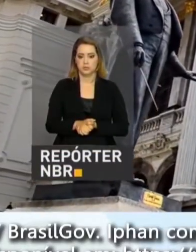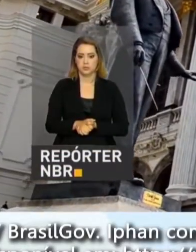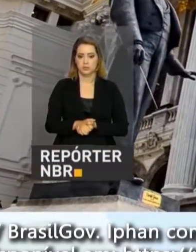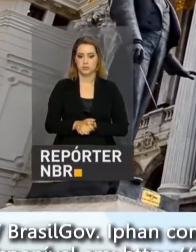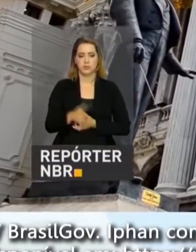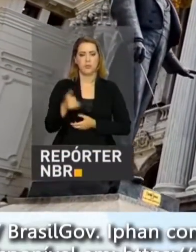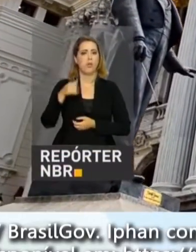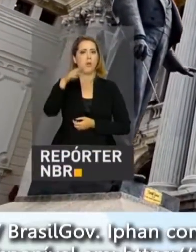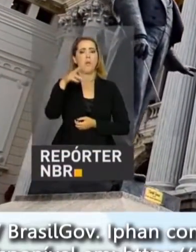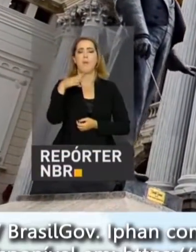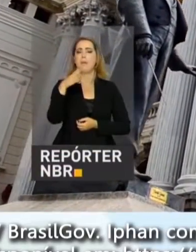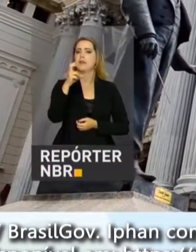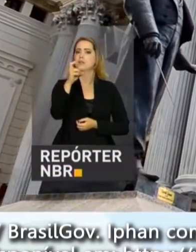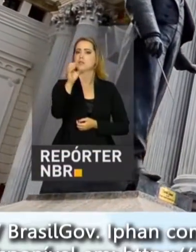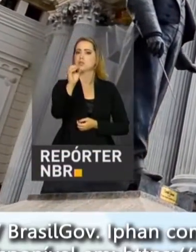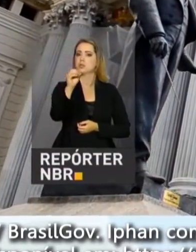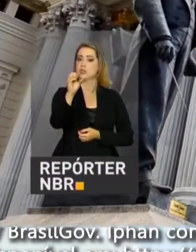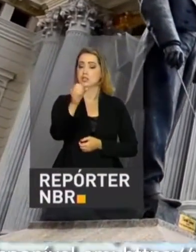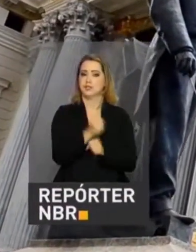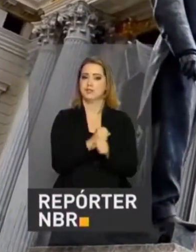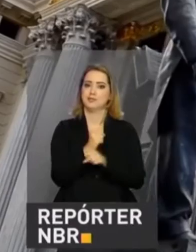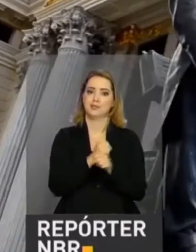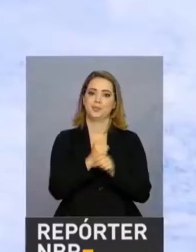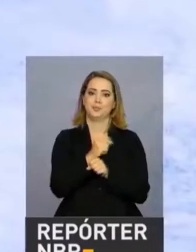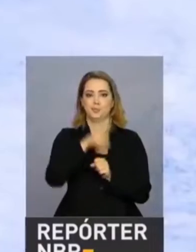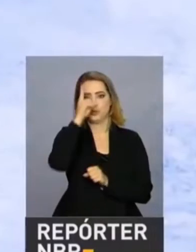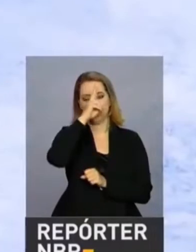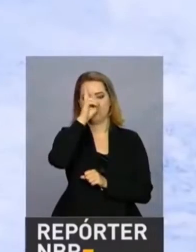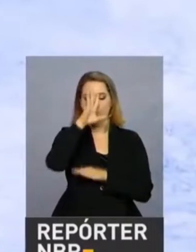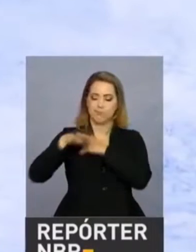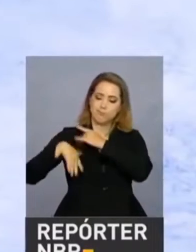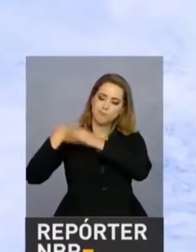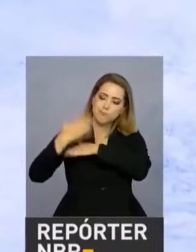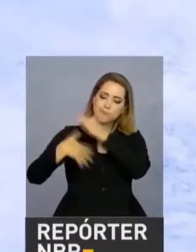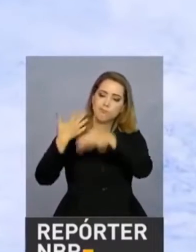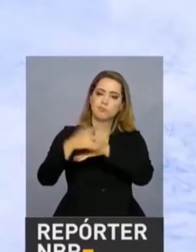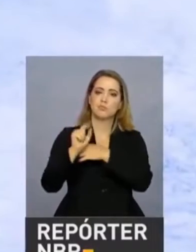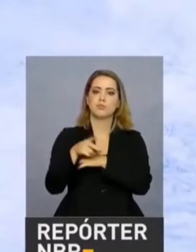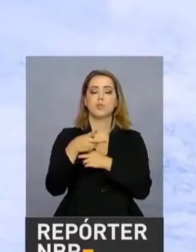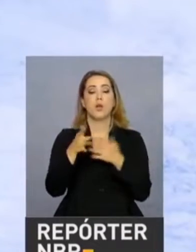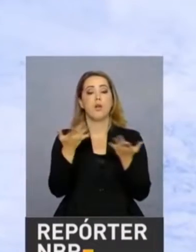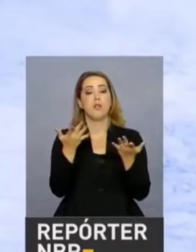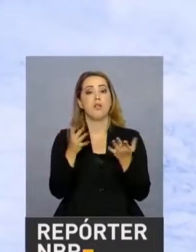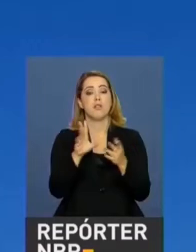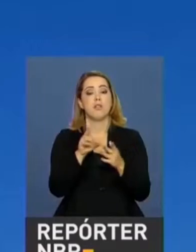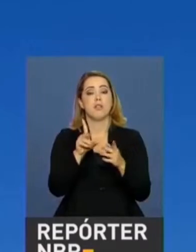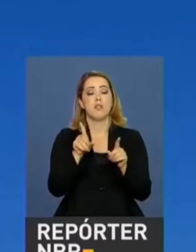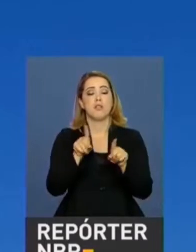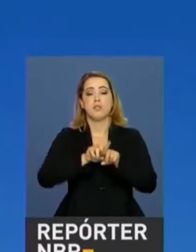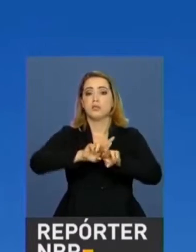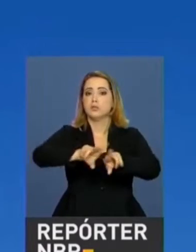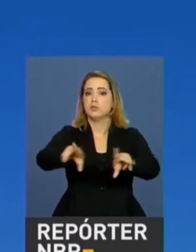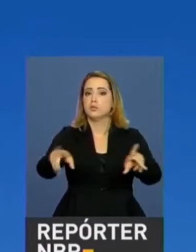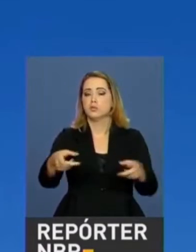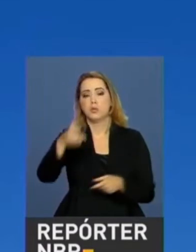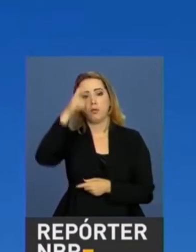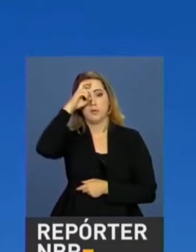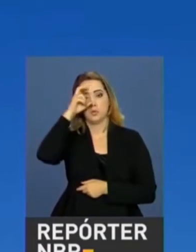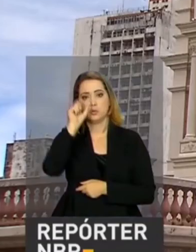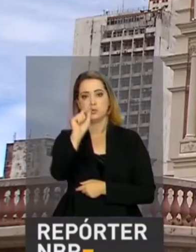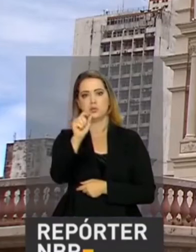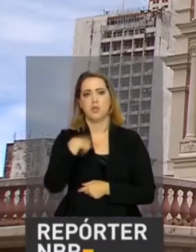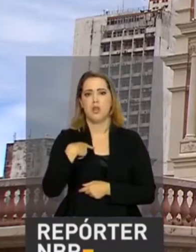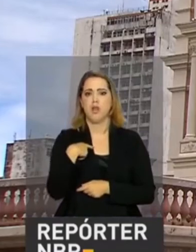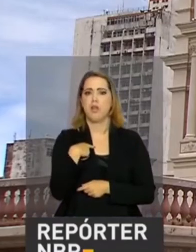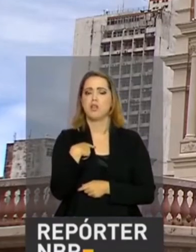Com mais de 500 anos de história, o Brasil acumula um vasto patrimônio artístico e cultural. São obras que marcaram